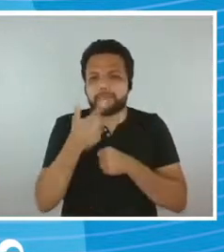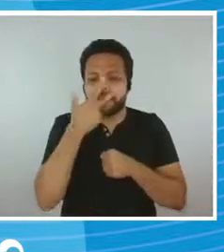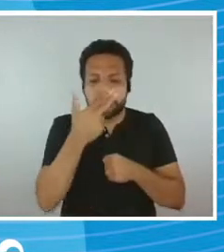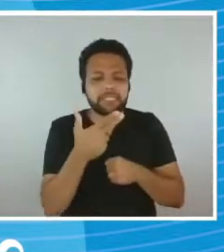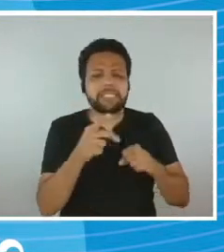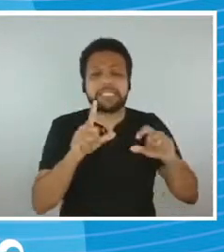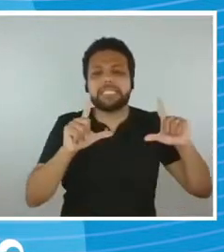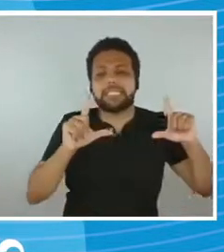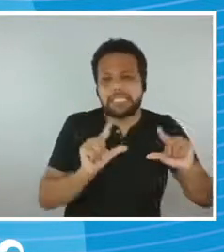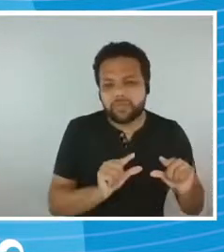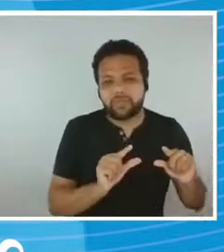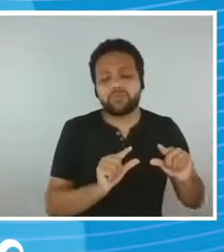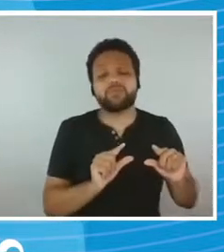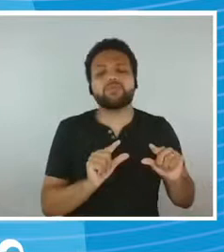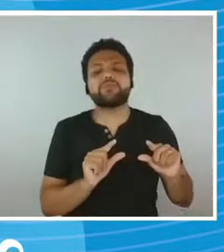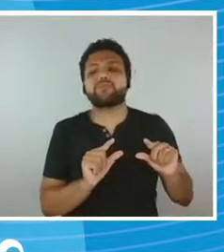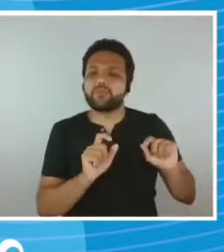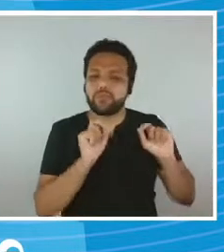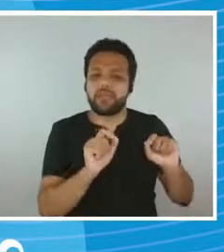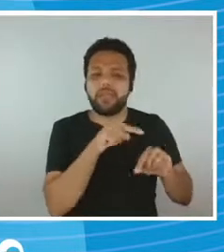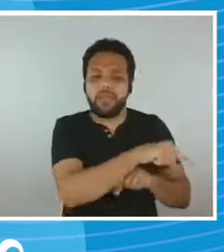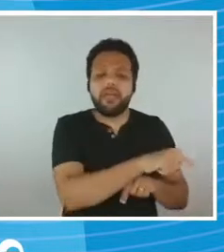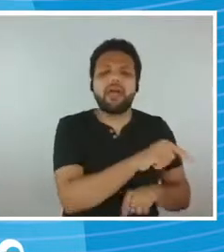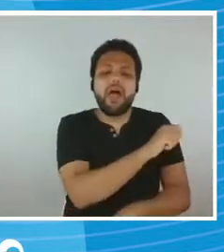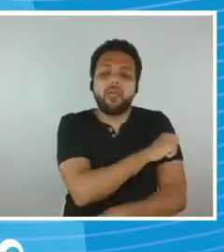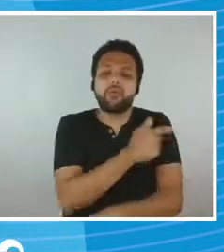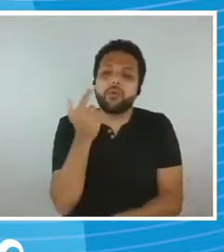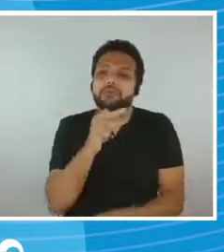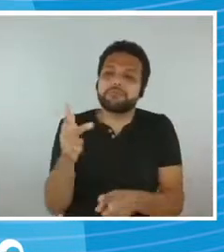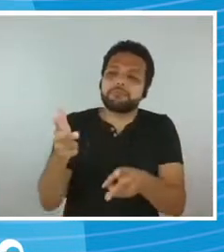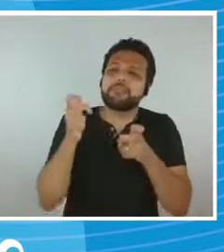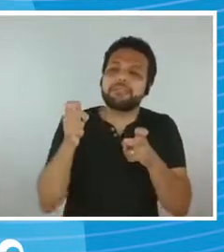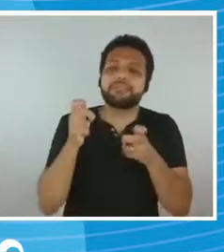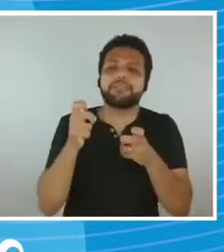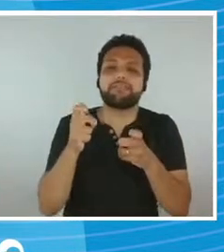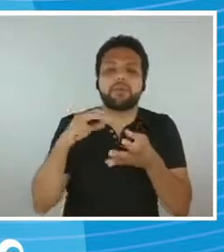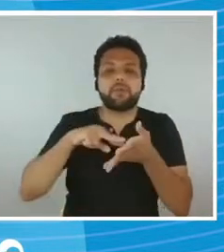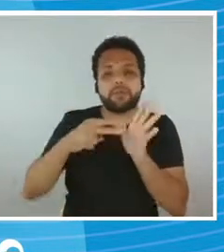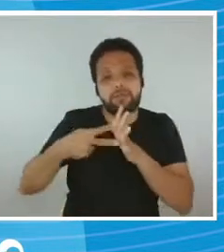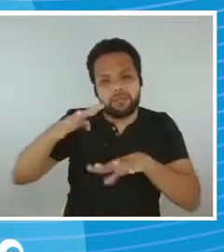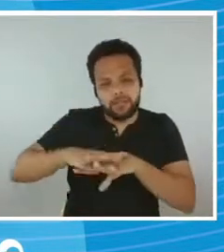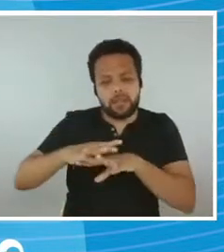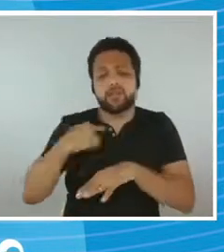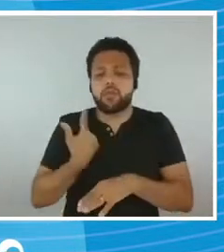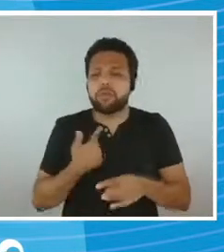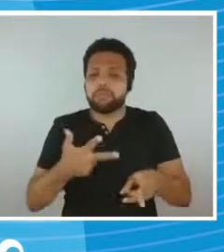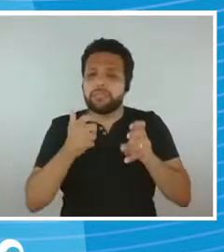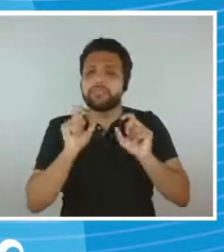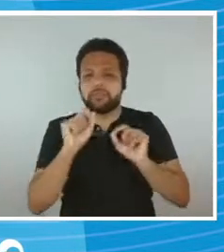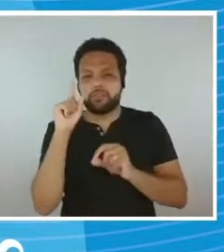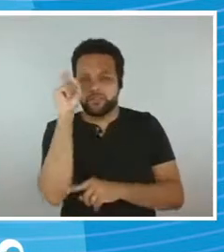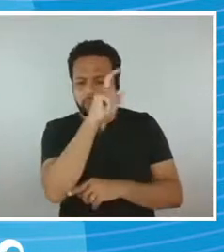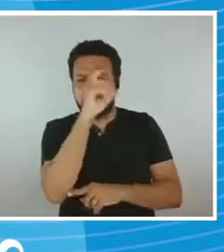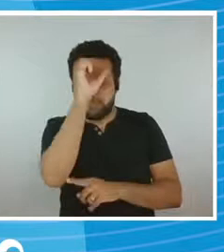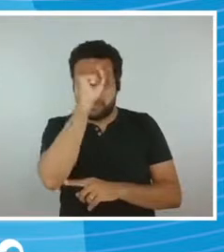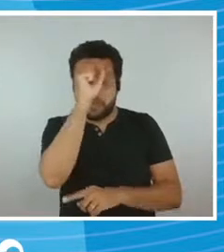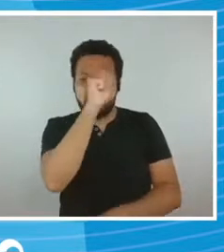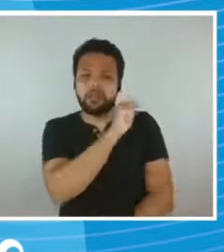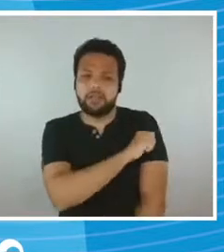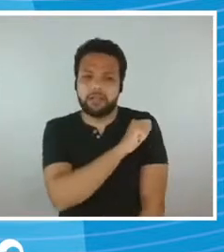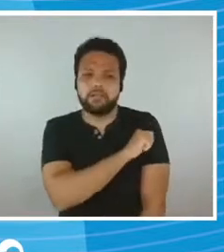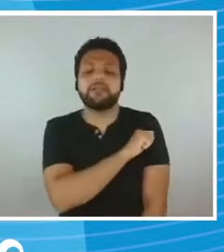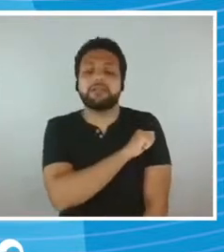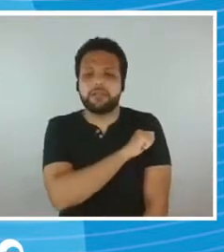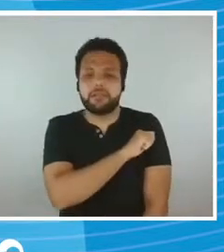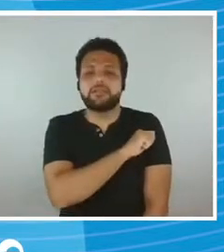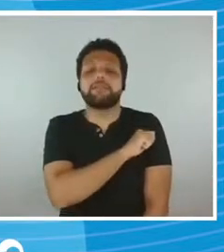avaliações de larga escala. Então, de alguma forma, por um lado, a gente está vendo que as dificuldades de aprendizagem dos estudantes se devem a um conjunto de